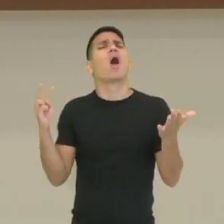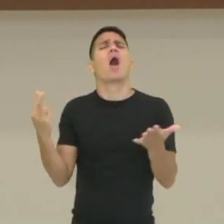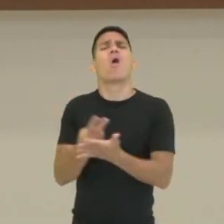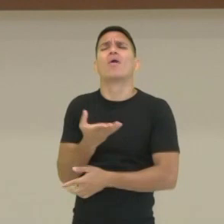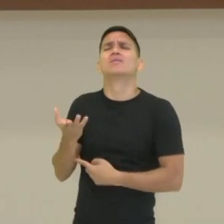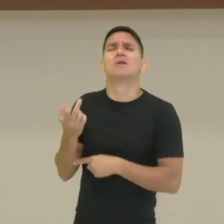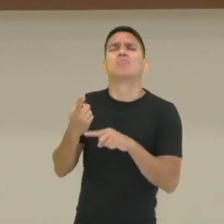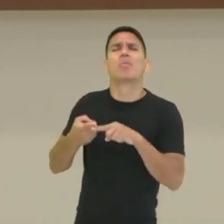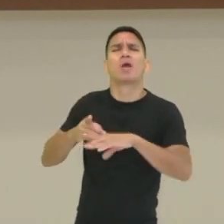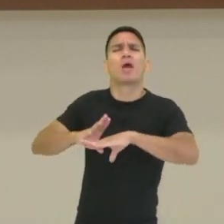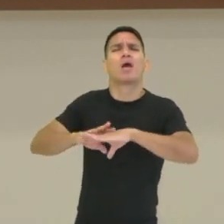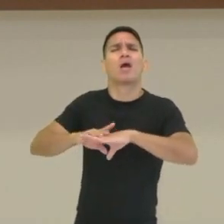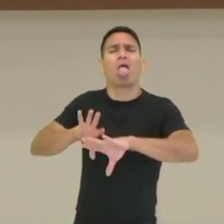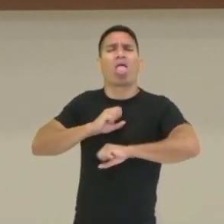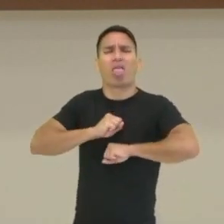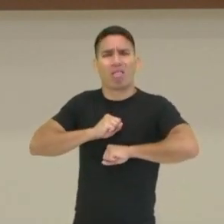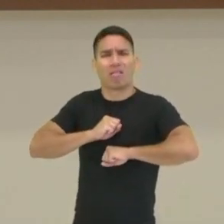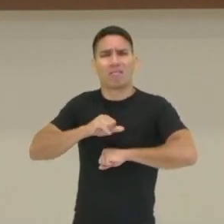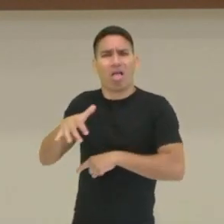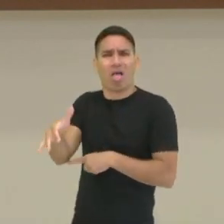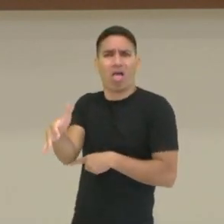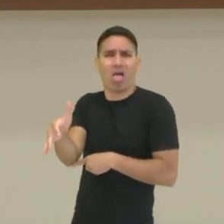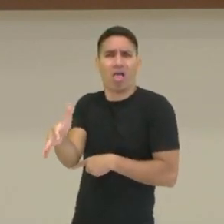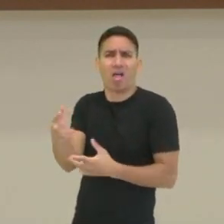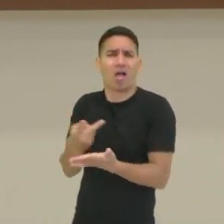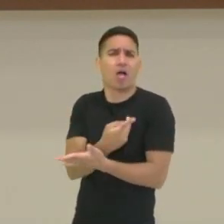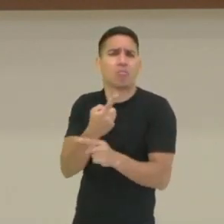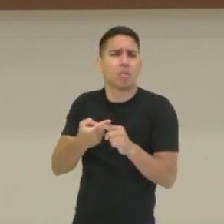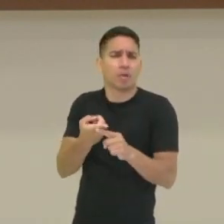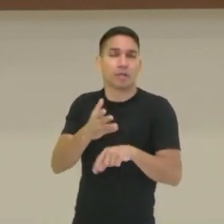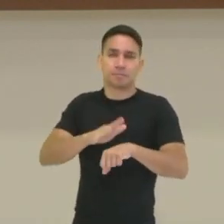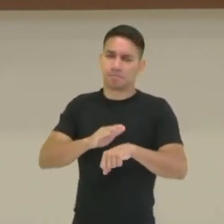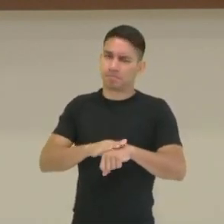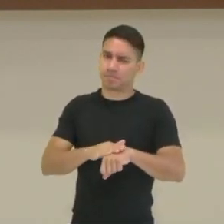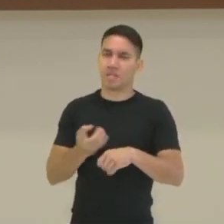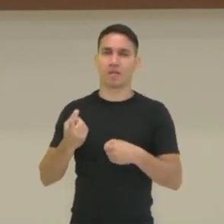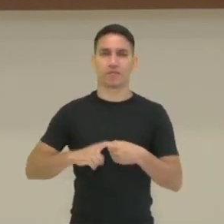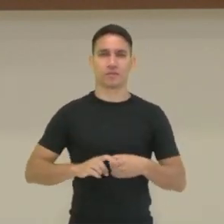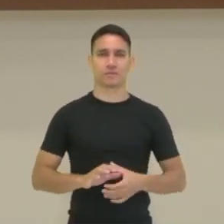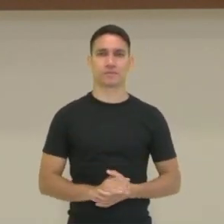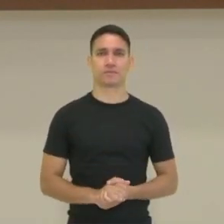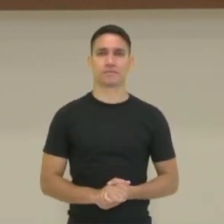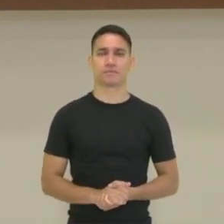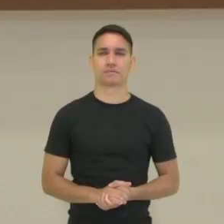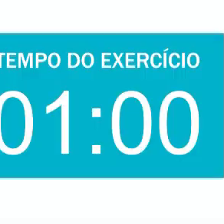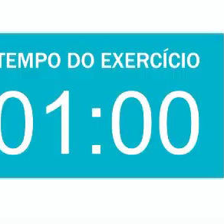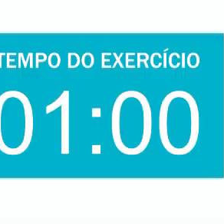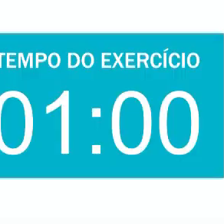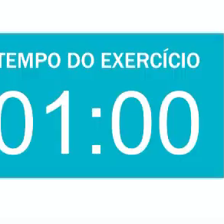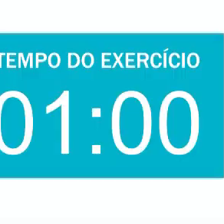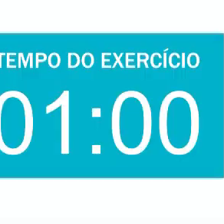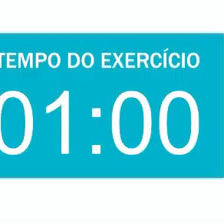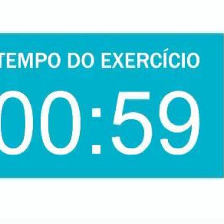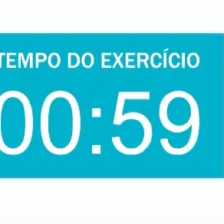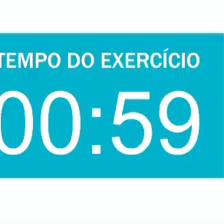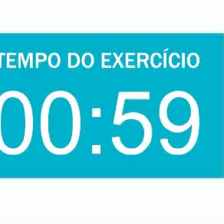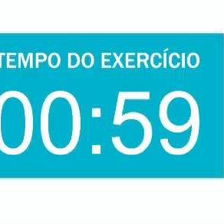leva a essa doença? O que faz com que ela aconteça? Eu vou dar um tempinho para você e eu já retorno.